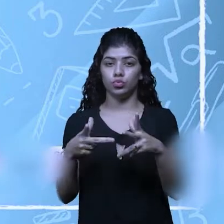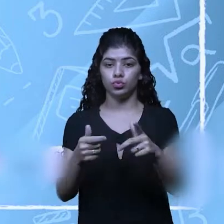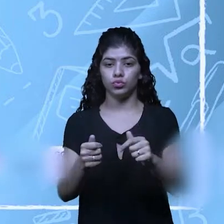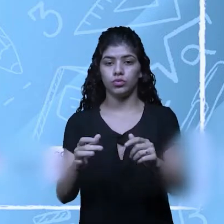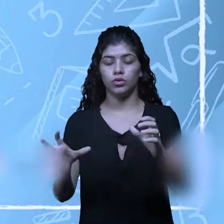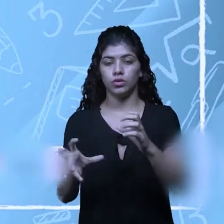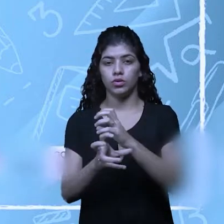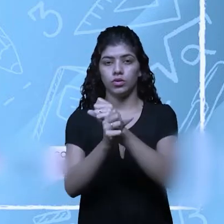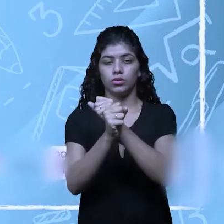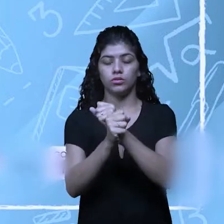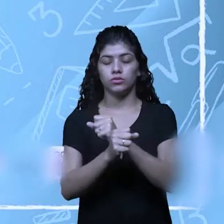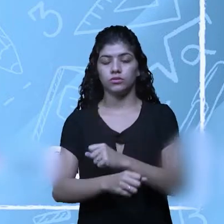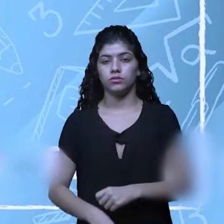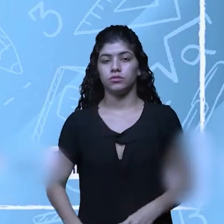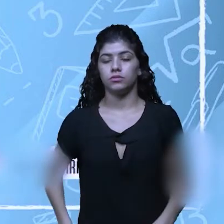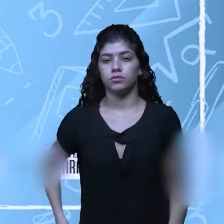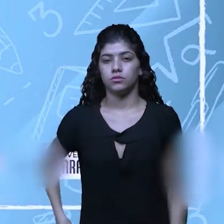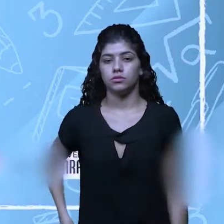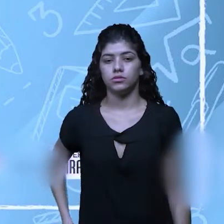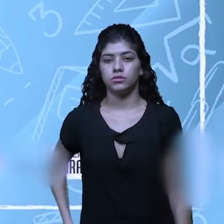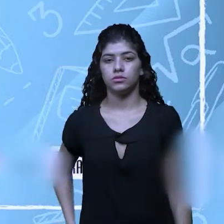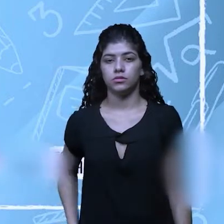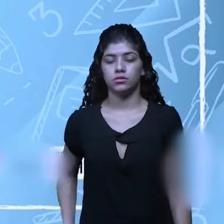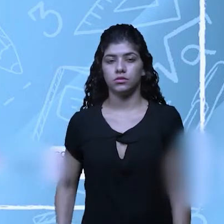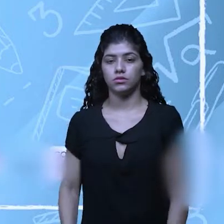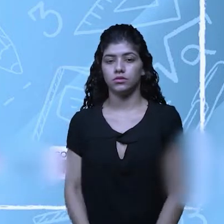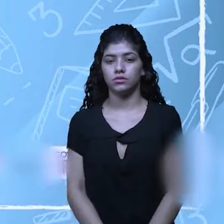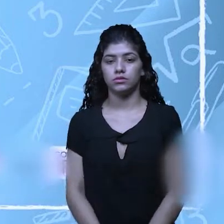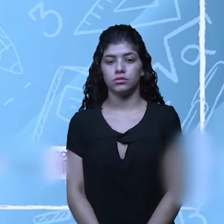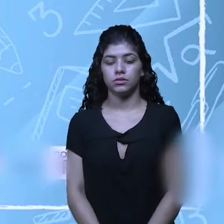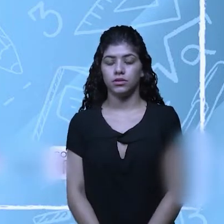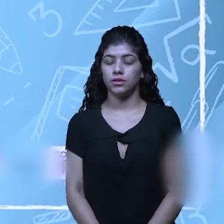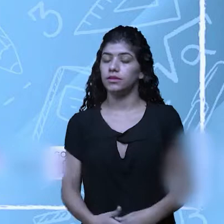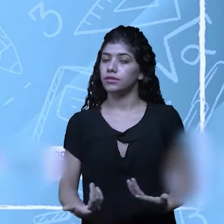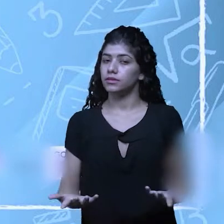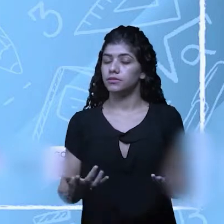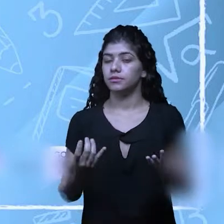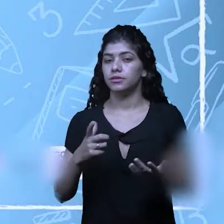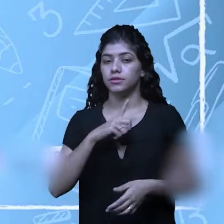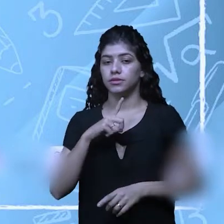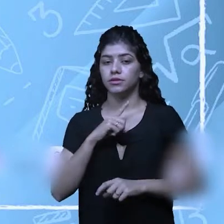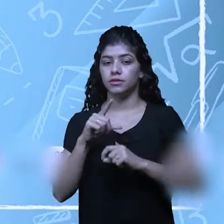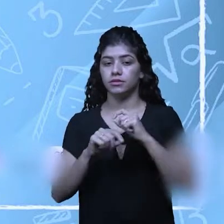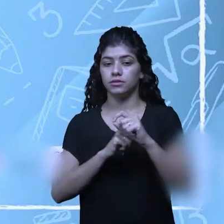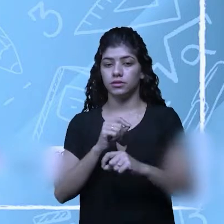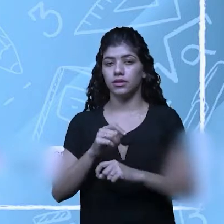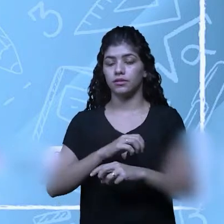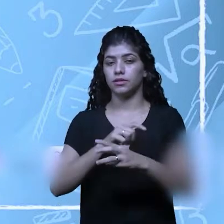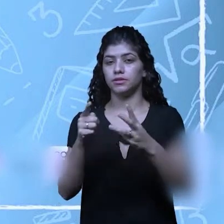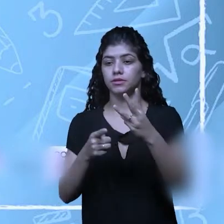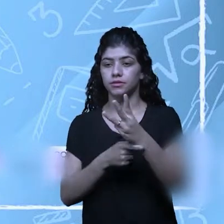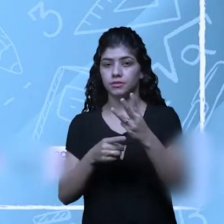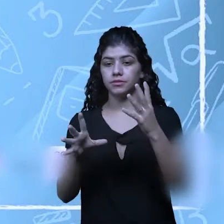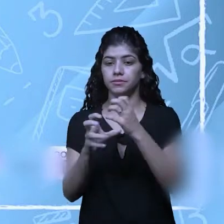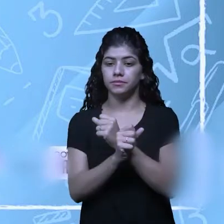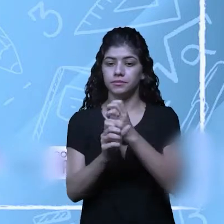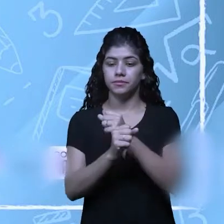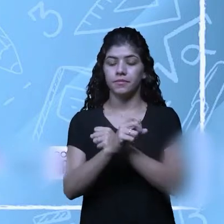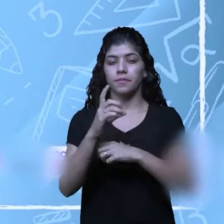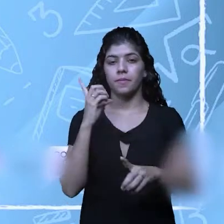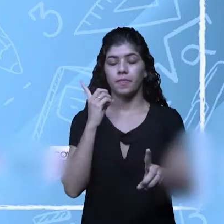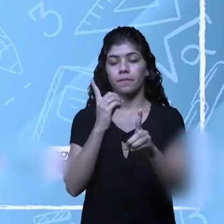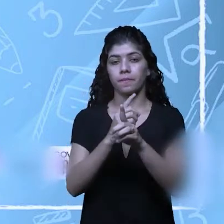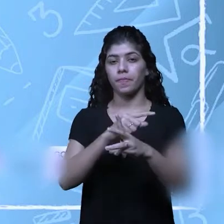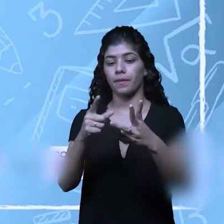soma, a soma daqueles valores que você mediu. Então, se você faz 3 medições, você vai encontrar